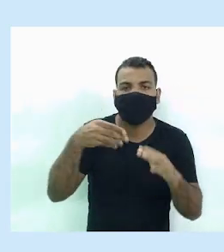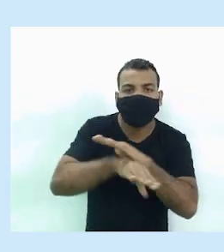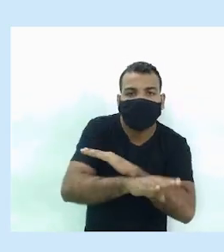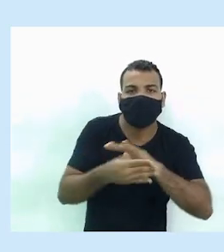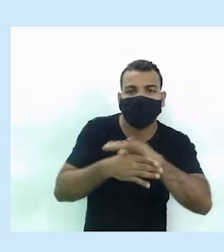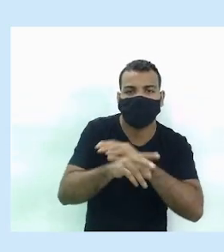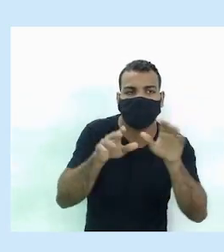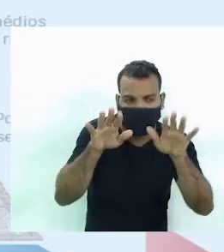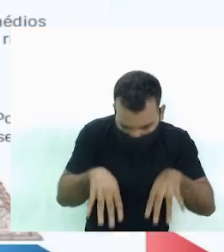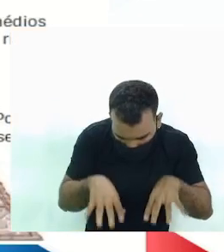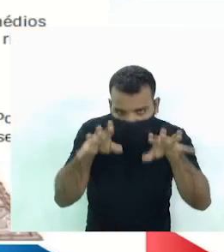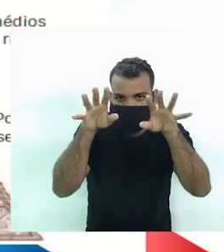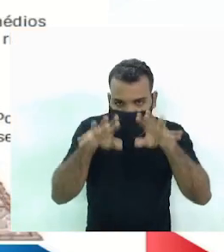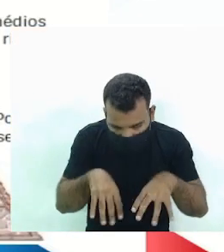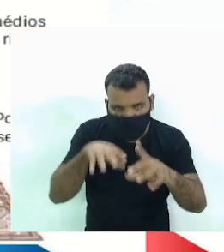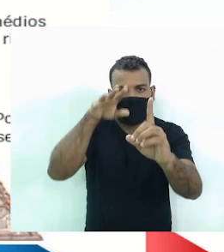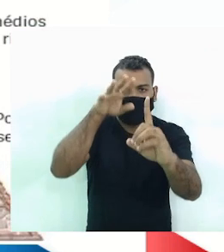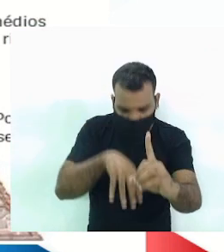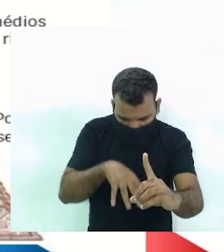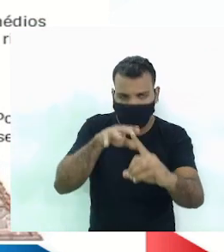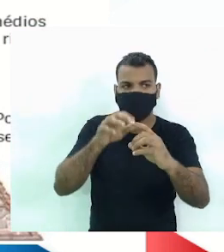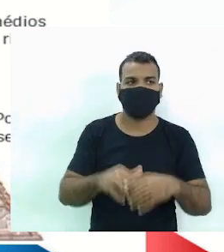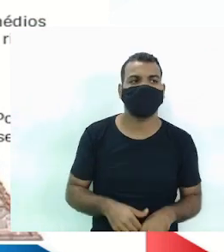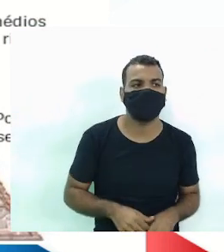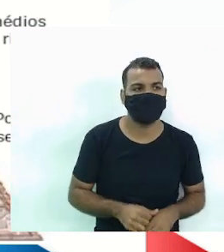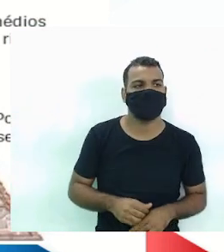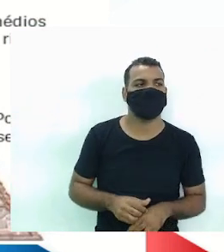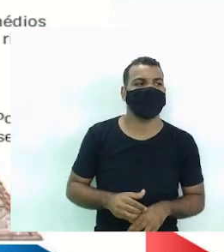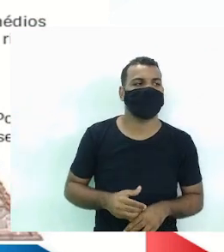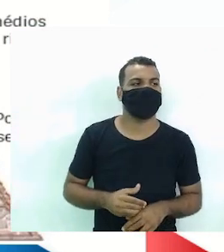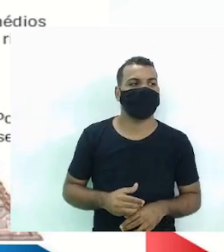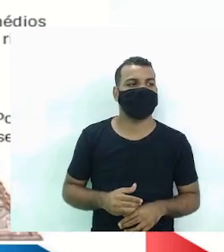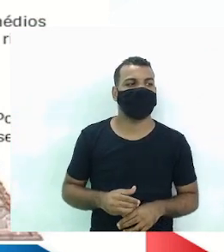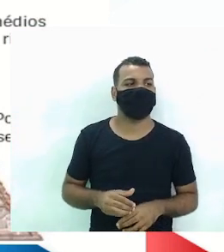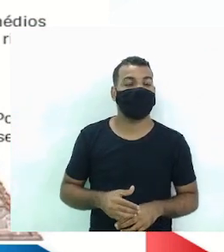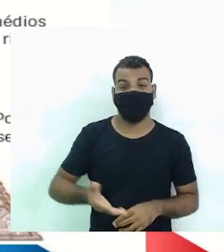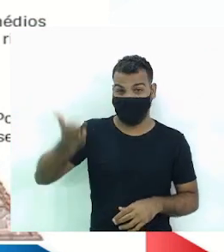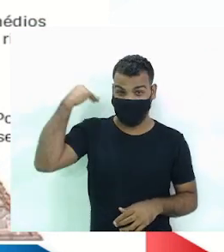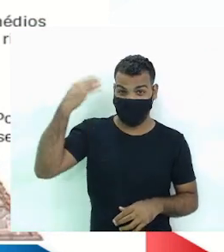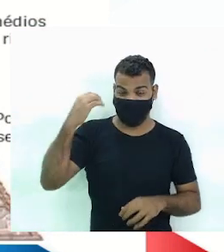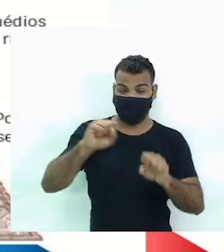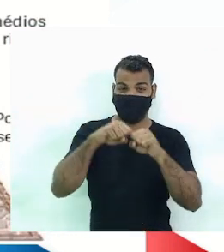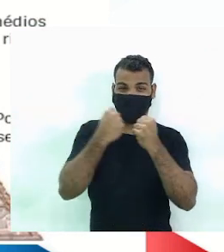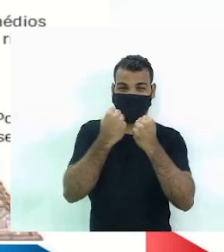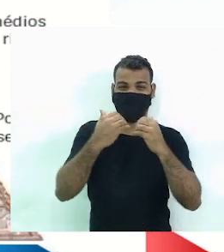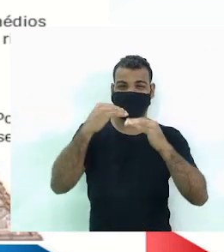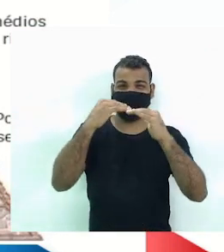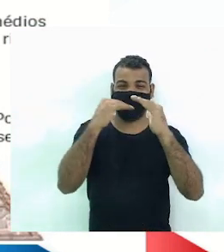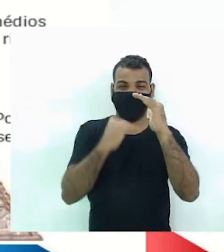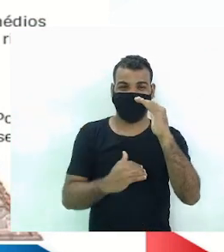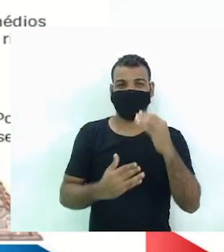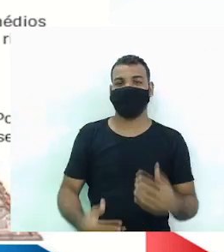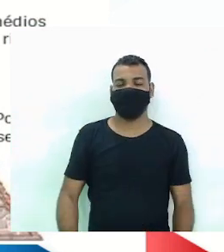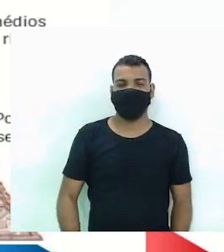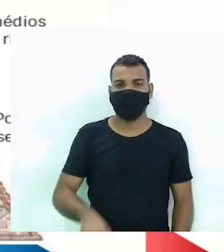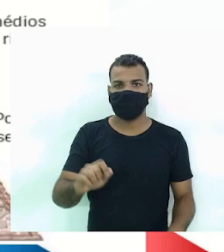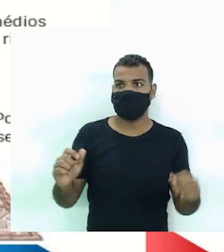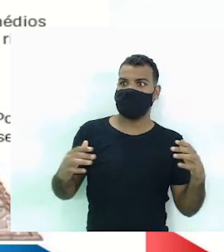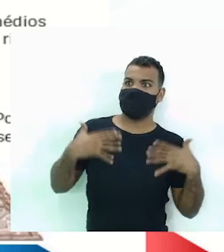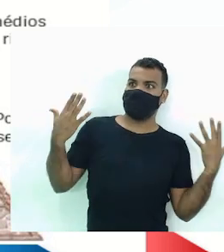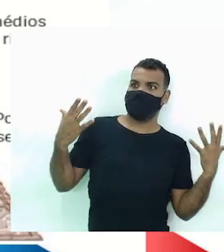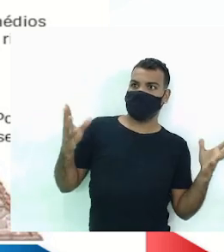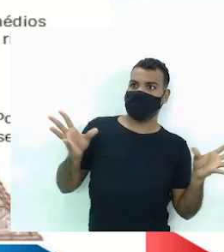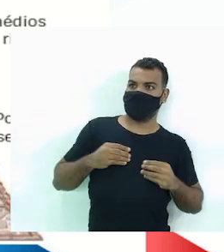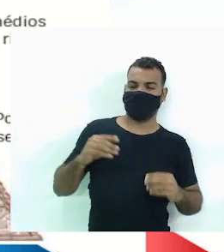Ó, vamos para a organização da idade social da Idade Média. Bem, não é de se espantar